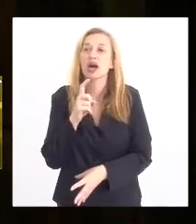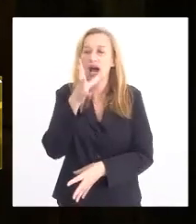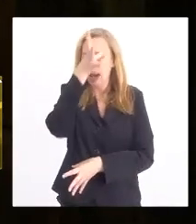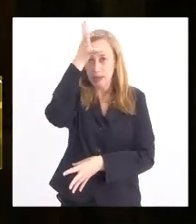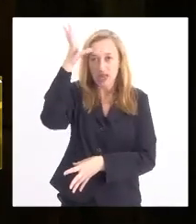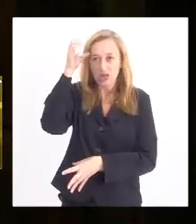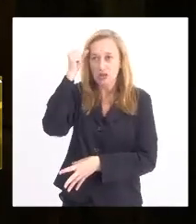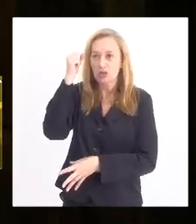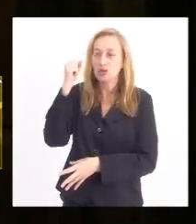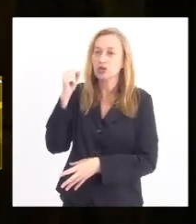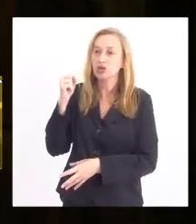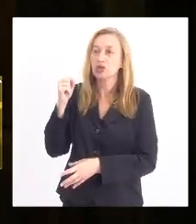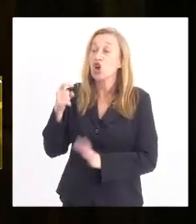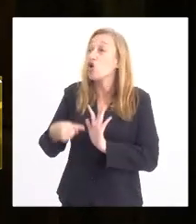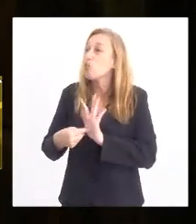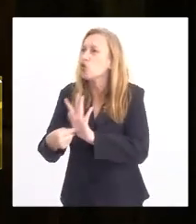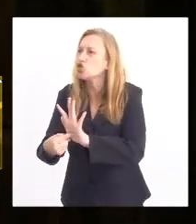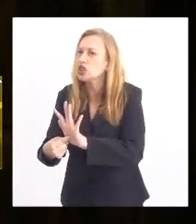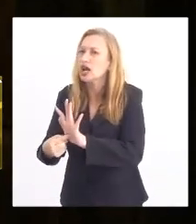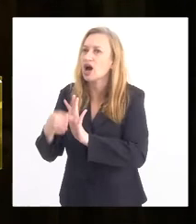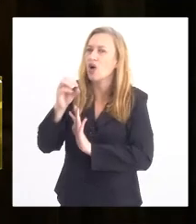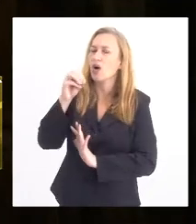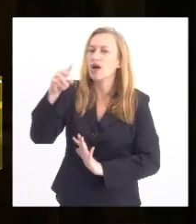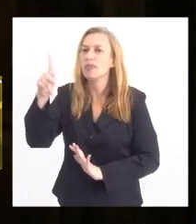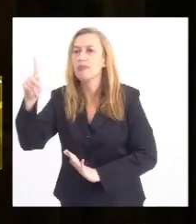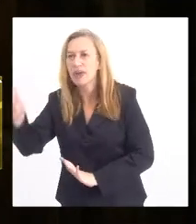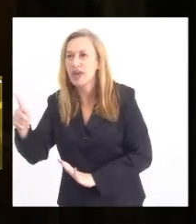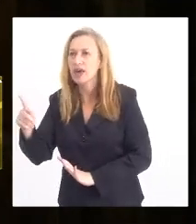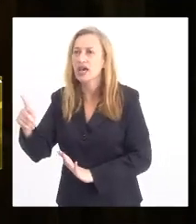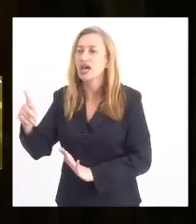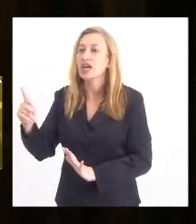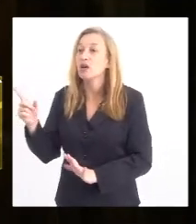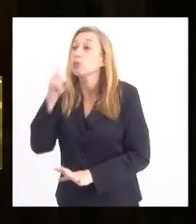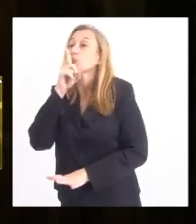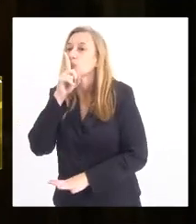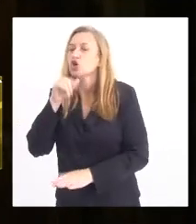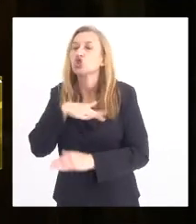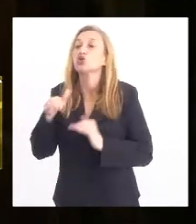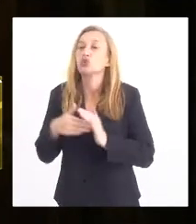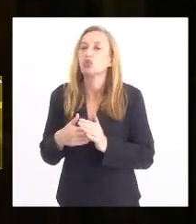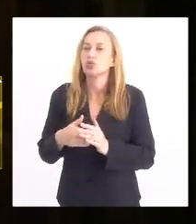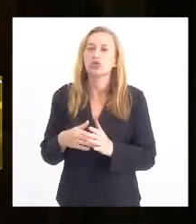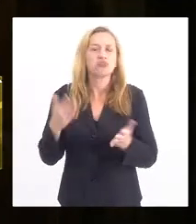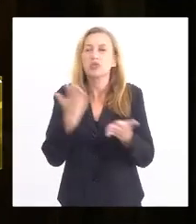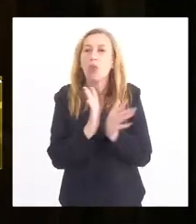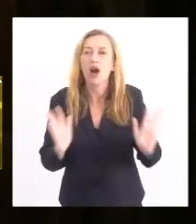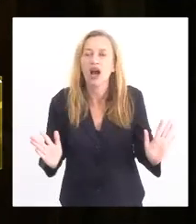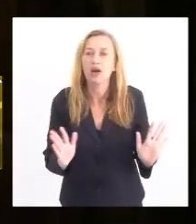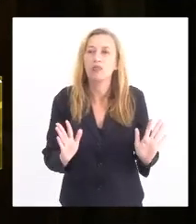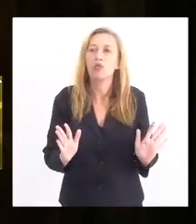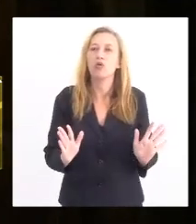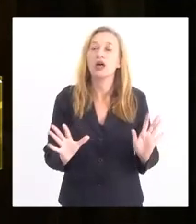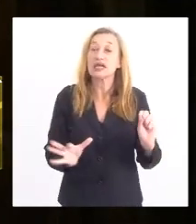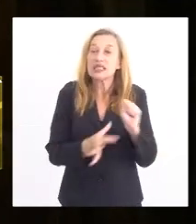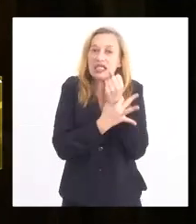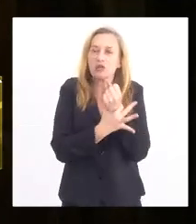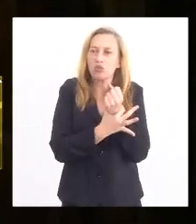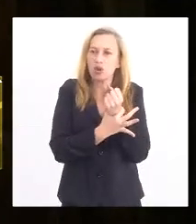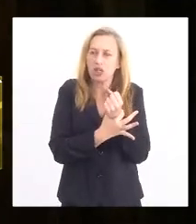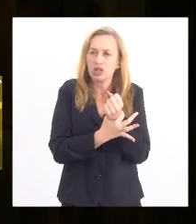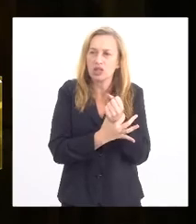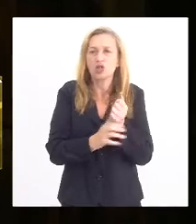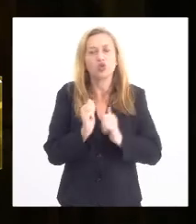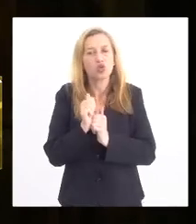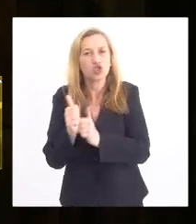imagem de satélite eu calei a boca de todo mundo não emitem Oi não acabou os nossos índices de segurança nos nossos